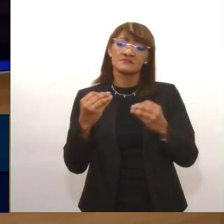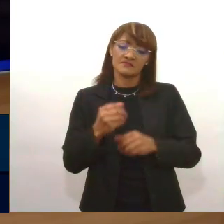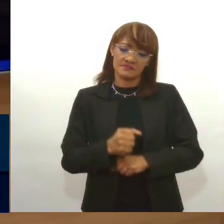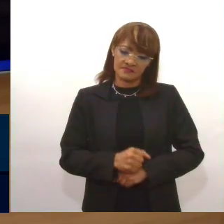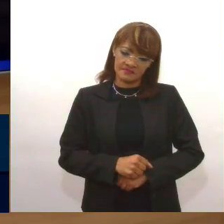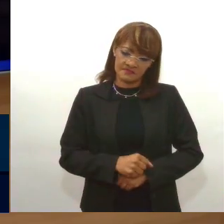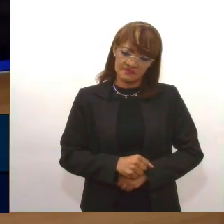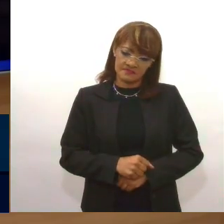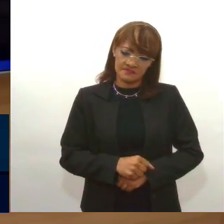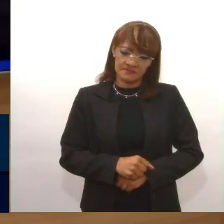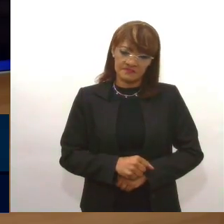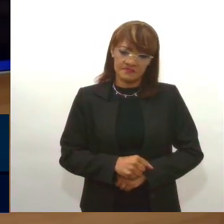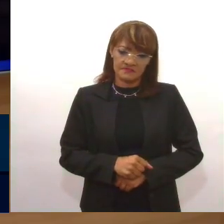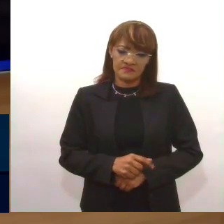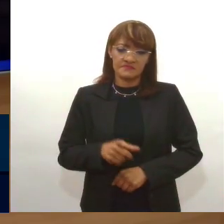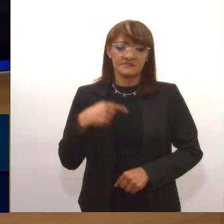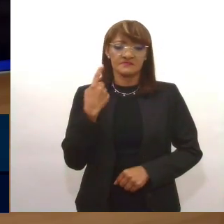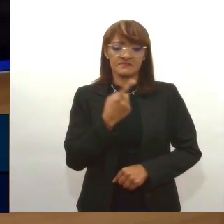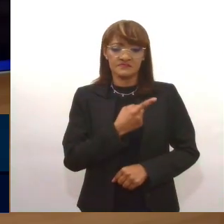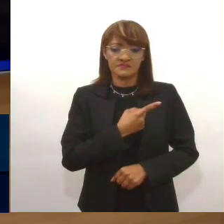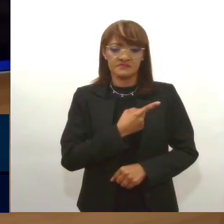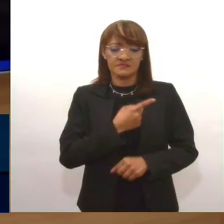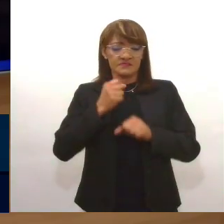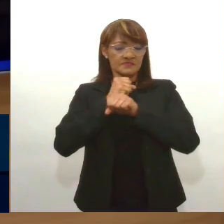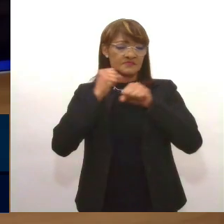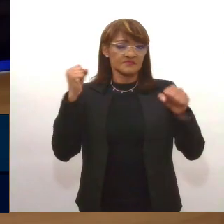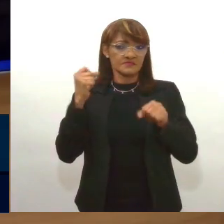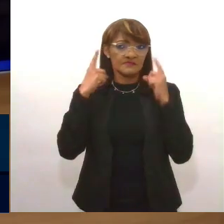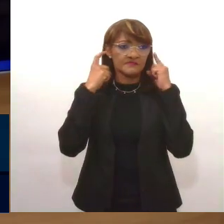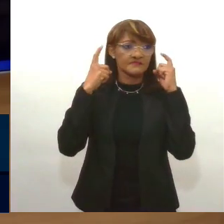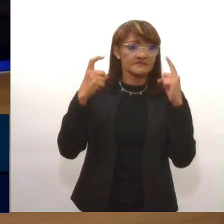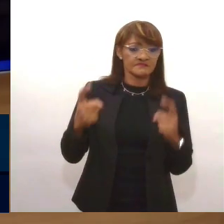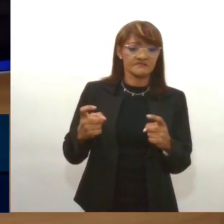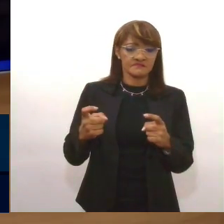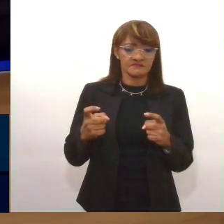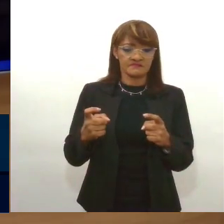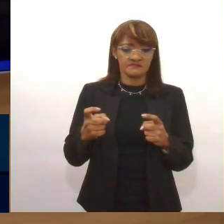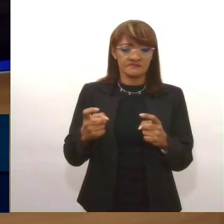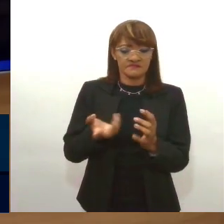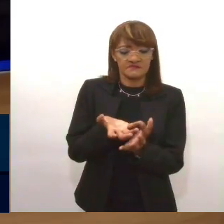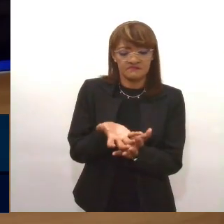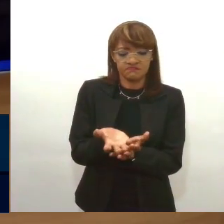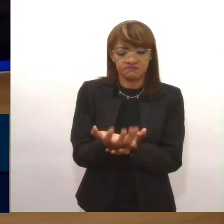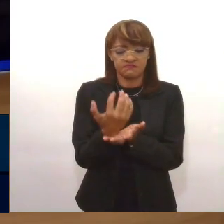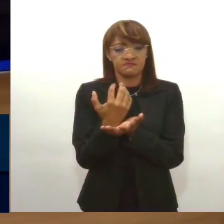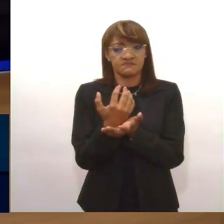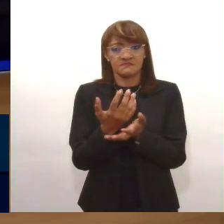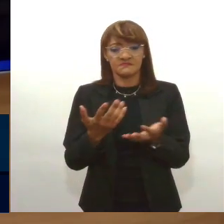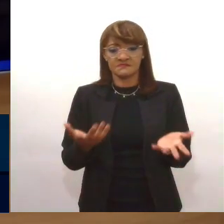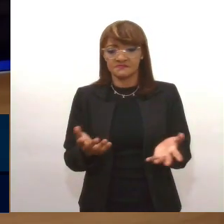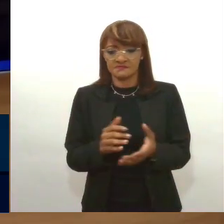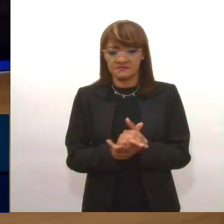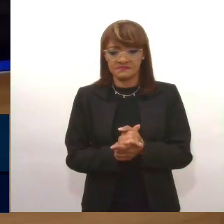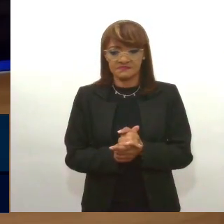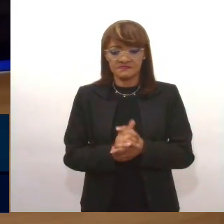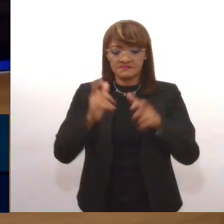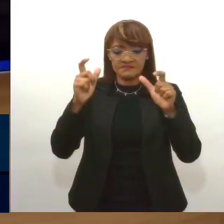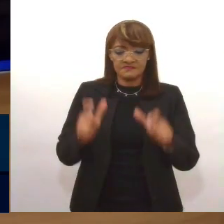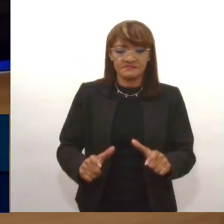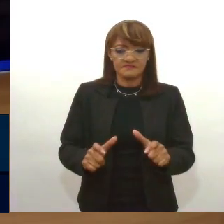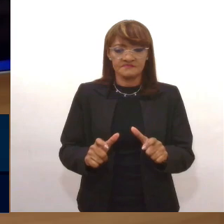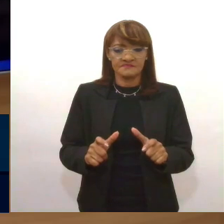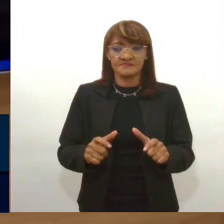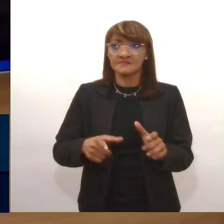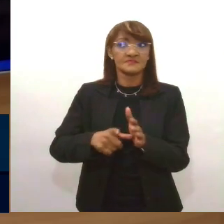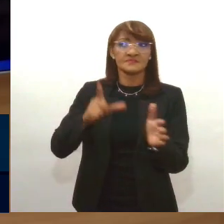máquinas trabalhando destruindo nosso mãe guzal mesal que é a coisa mais linda o que a gente fazia para poder